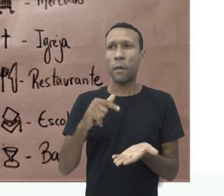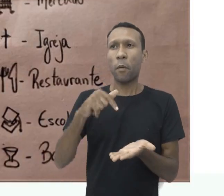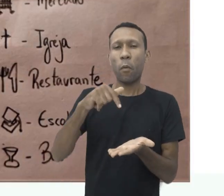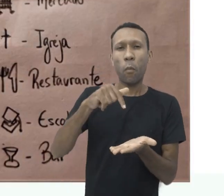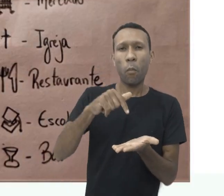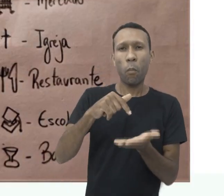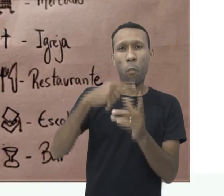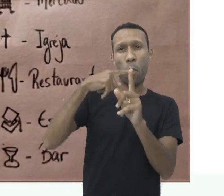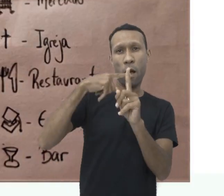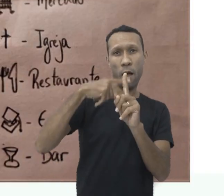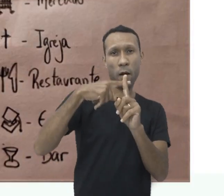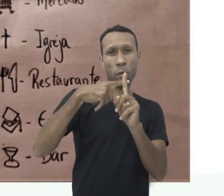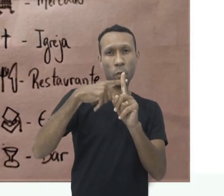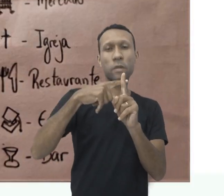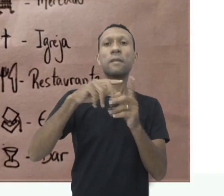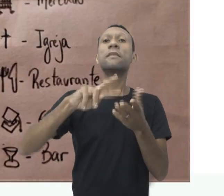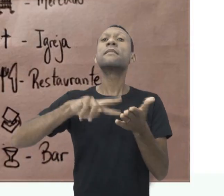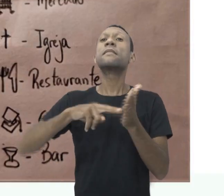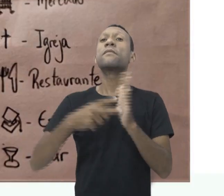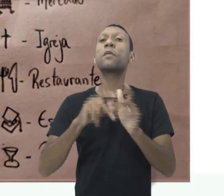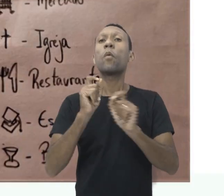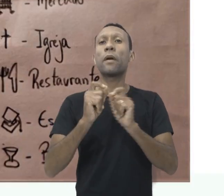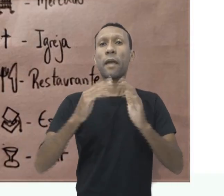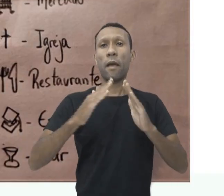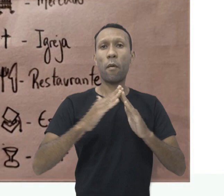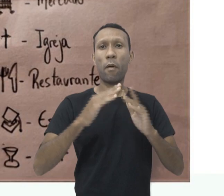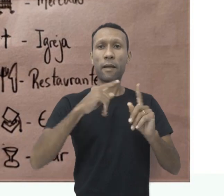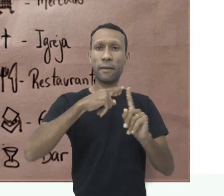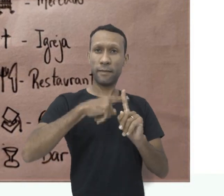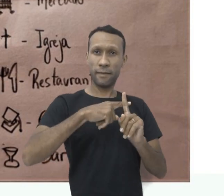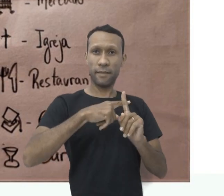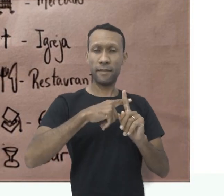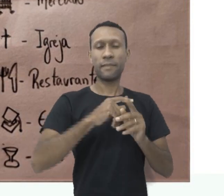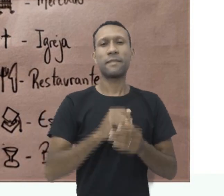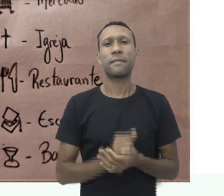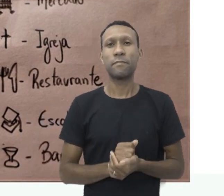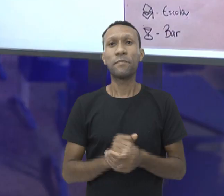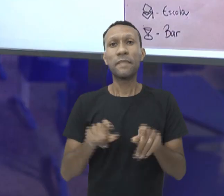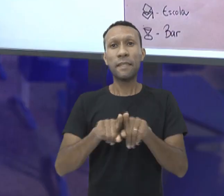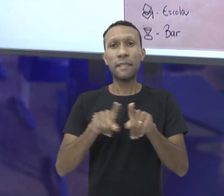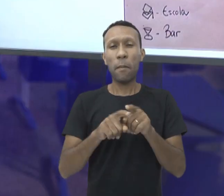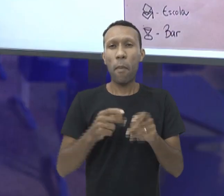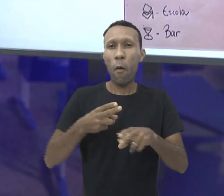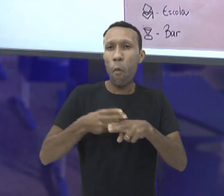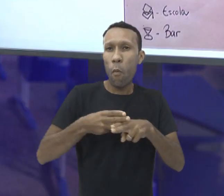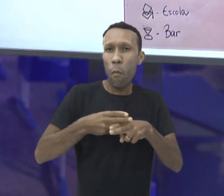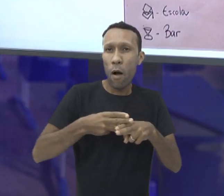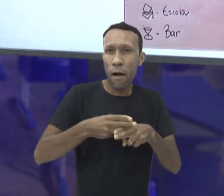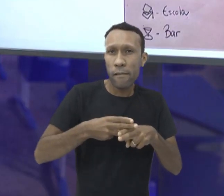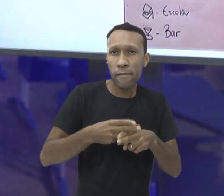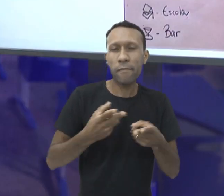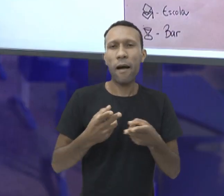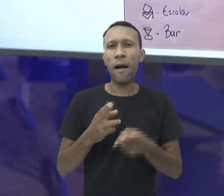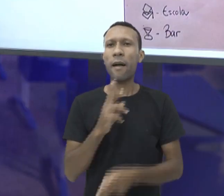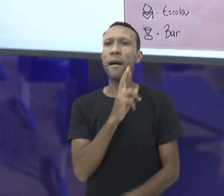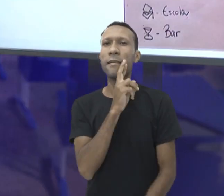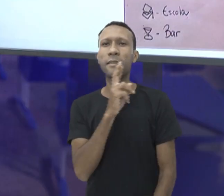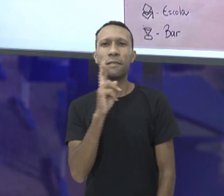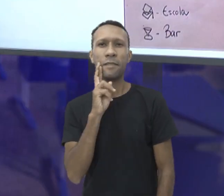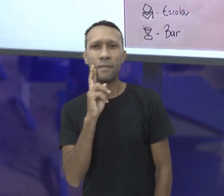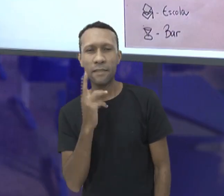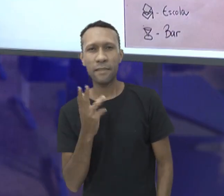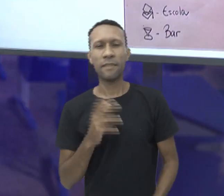cruz, significa igreja, onde tem uma faca e um garfo, significa que é um ponto de lanchonete ou restaurante, onde tem um